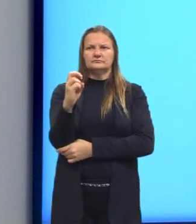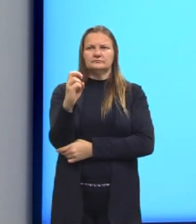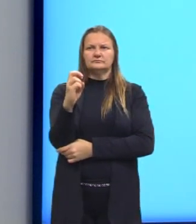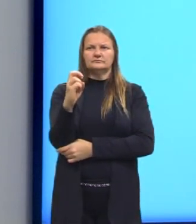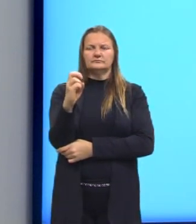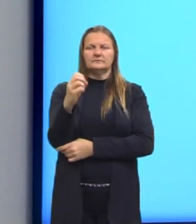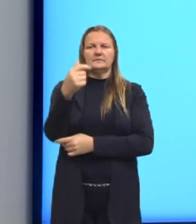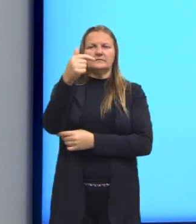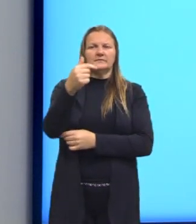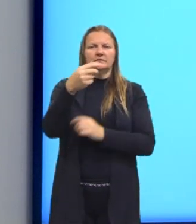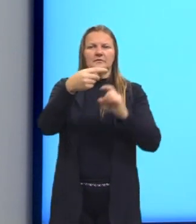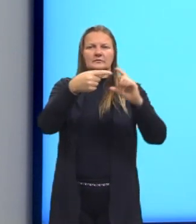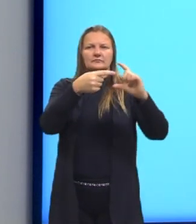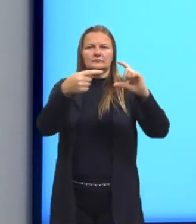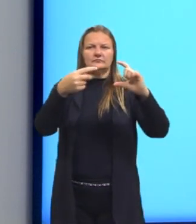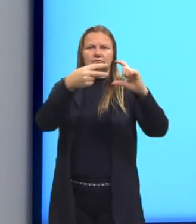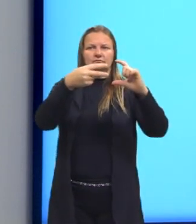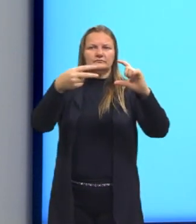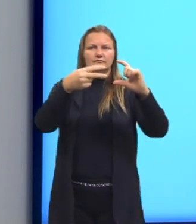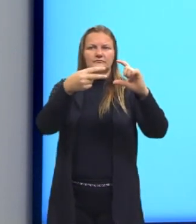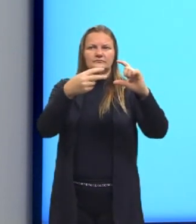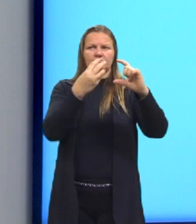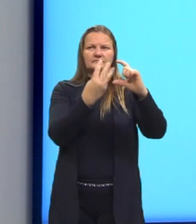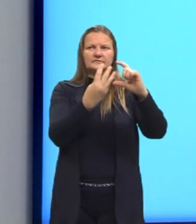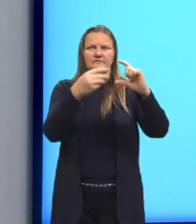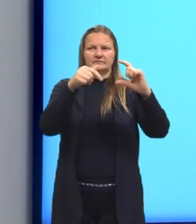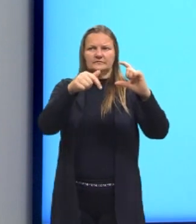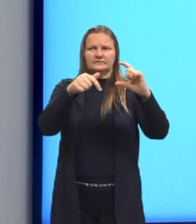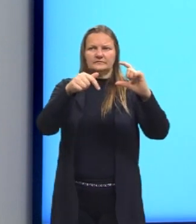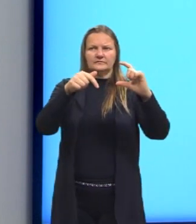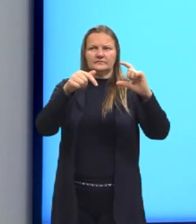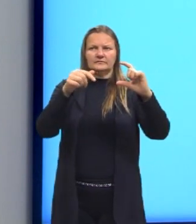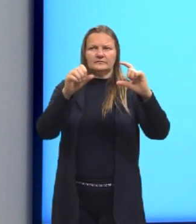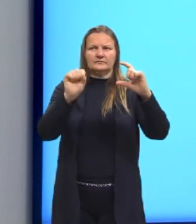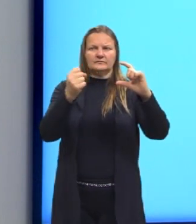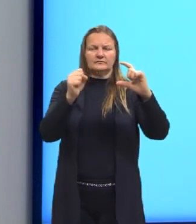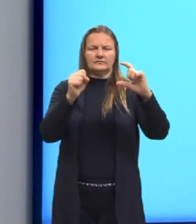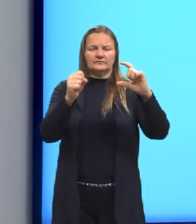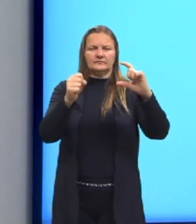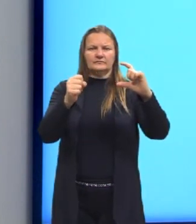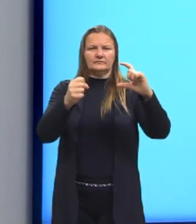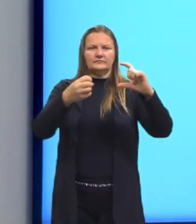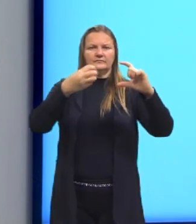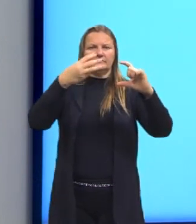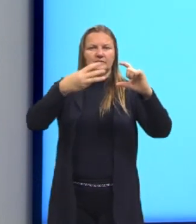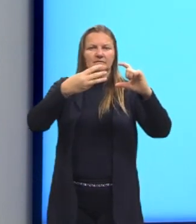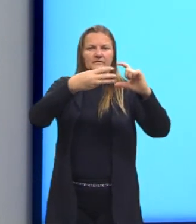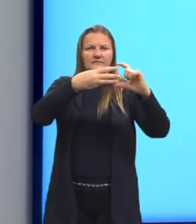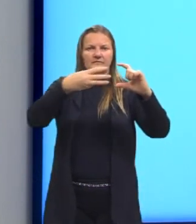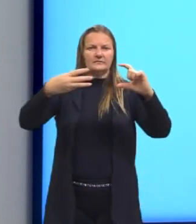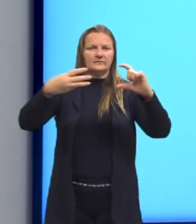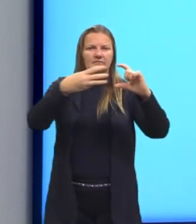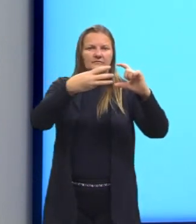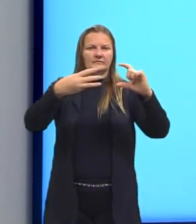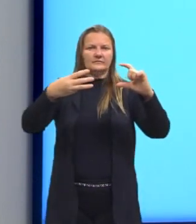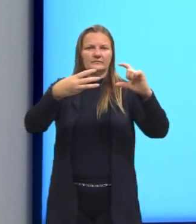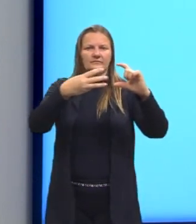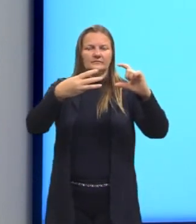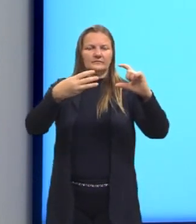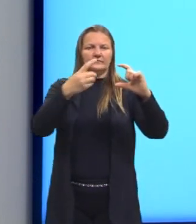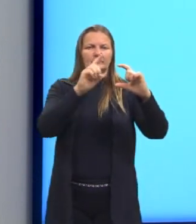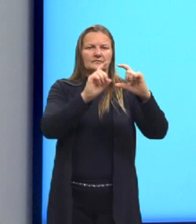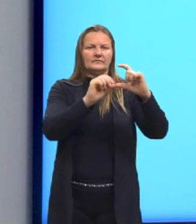5. Na segunda linha, nós temos o 3, o 7 e o 8. E na terceira linha, o 10,